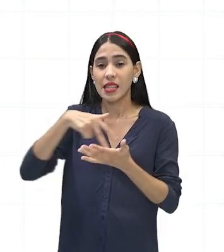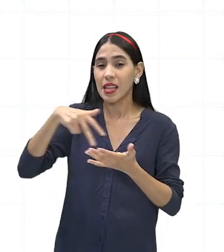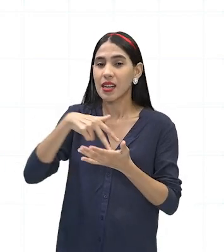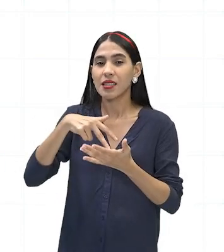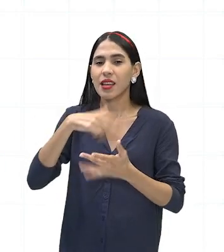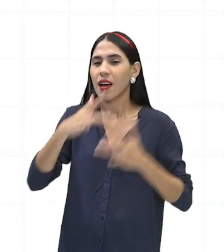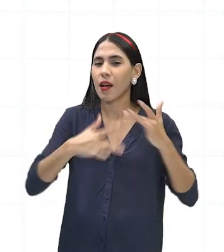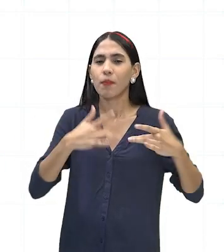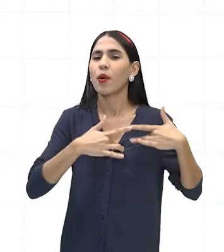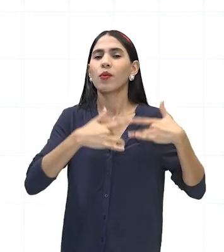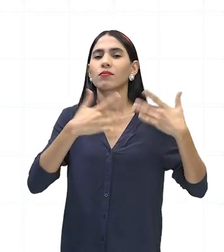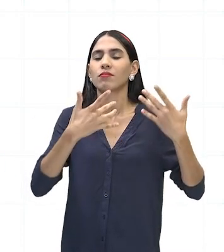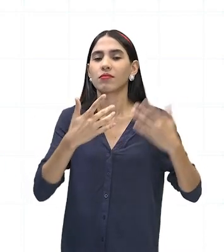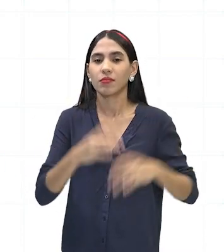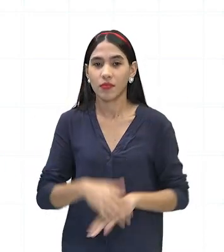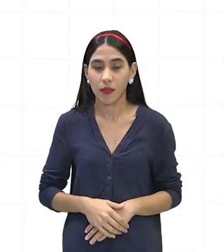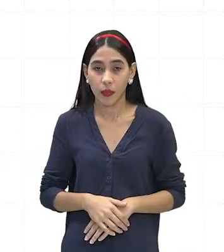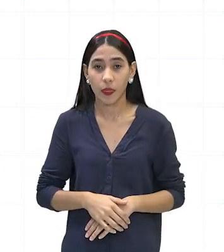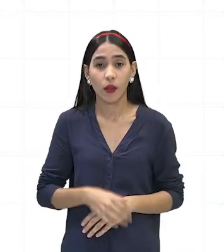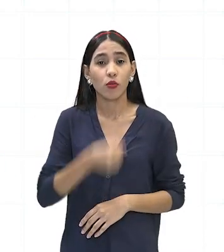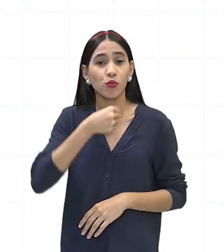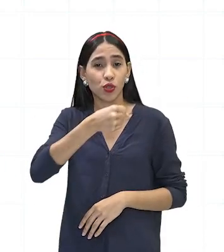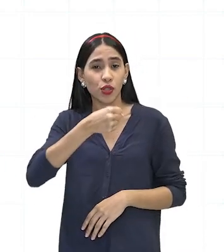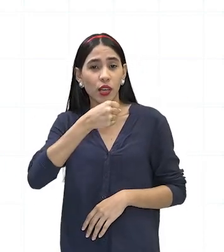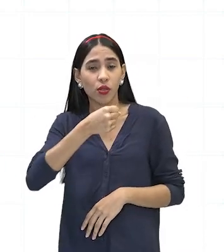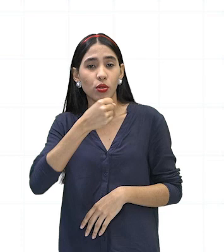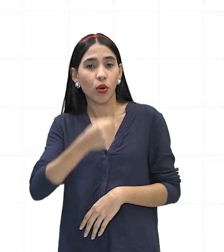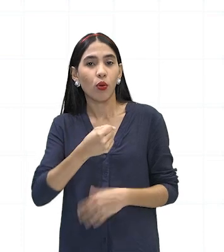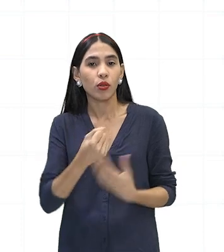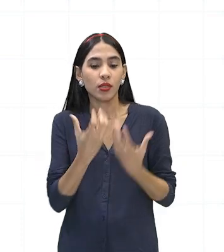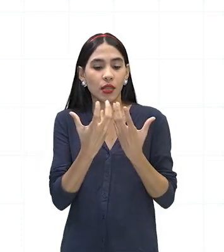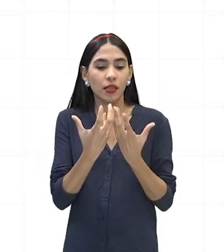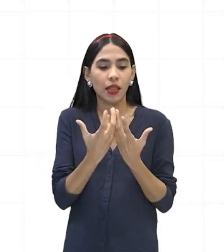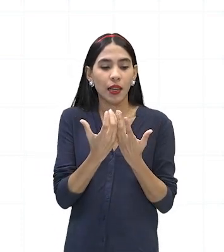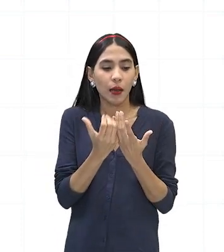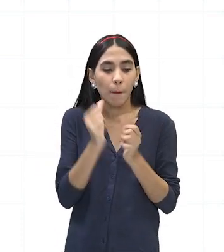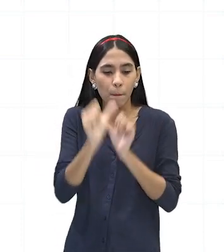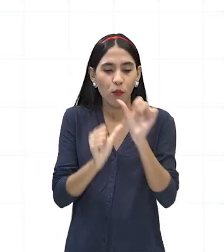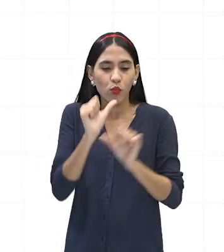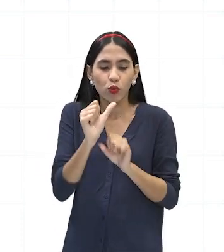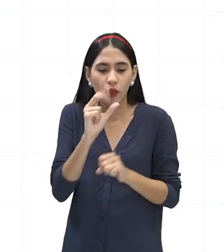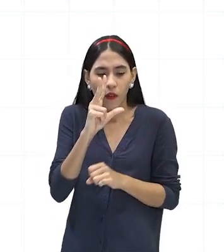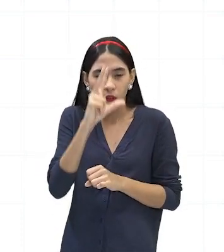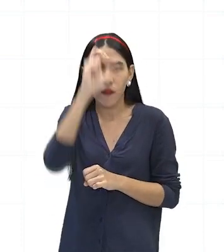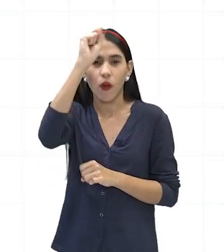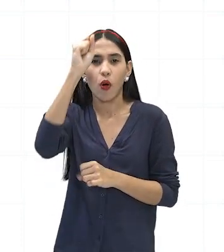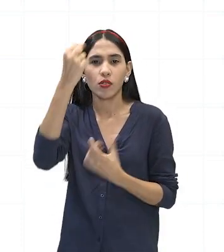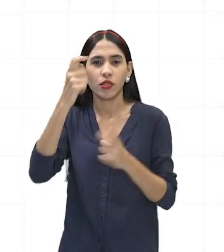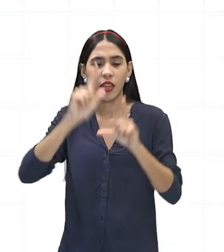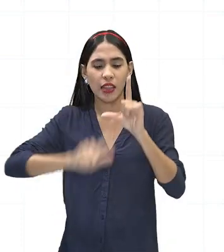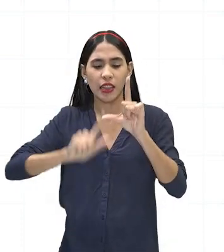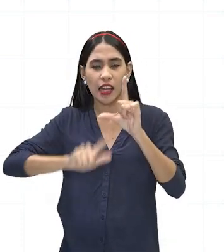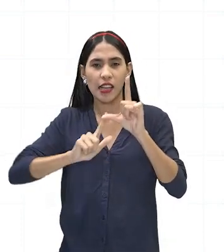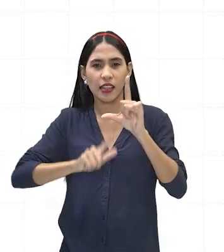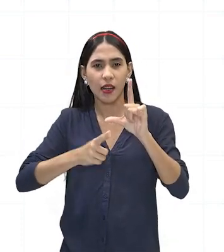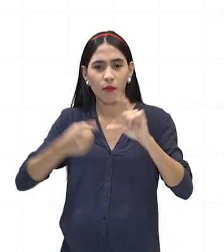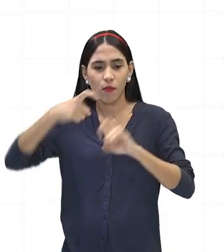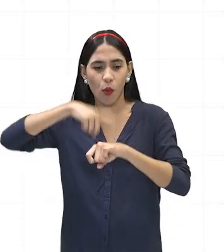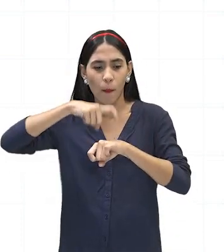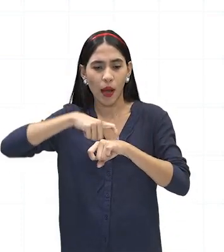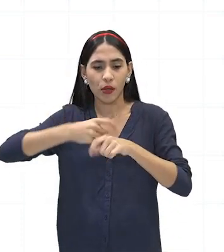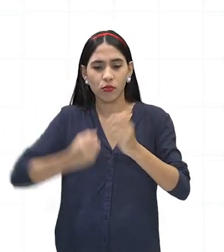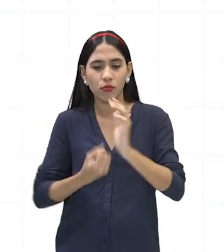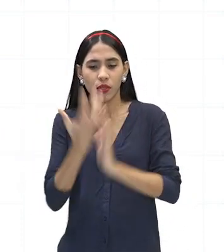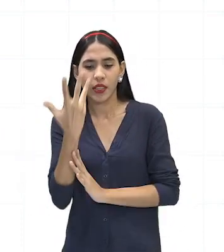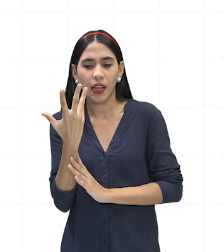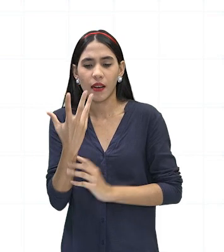né? Então, os cantores, eles vão adotar uma abordagem mais expressiva, vão ter que dar emoção, né,